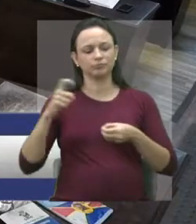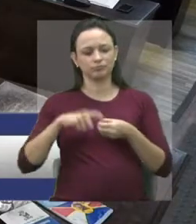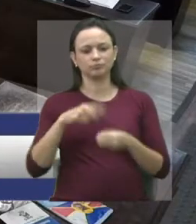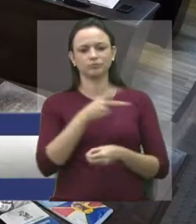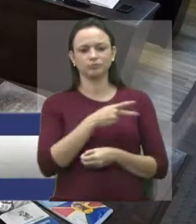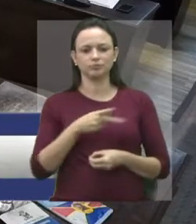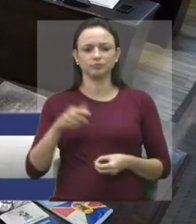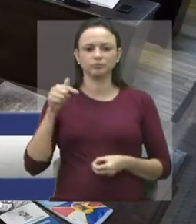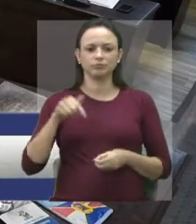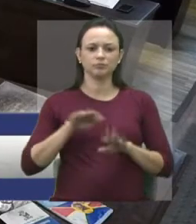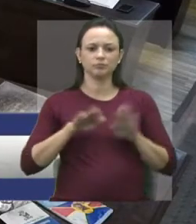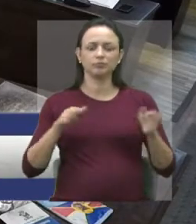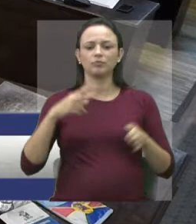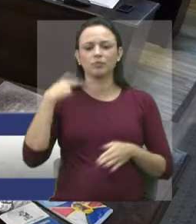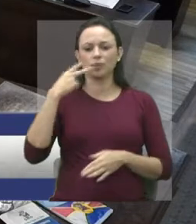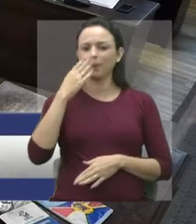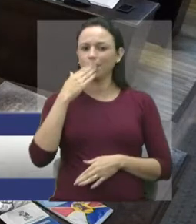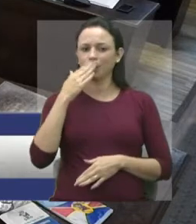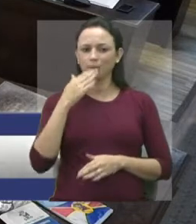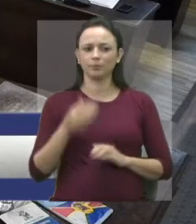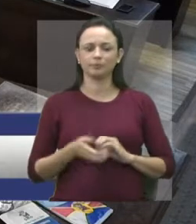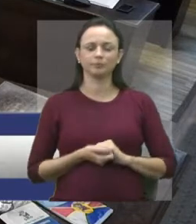dessa casa o vereador José Carlos Borgo.